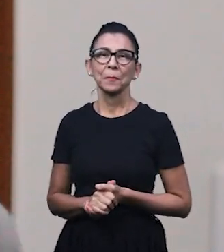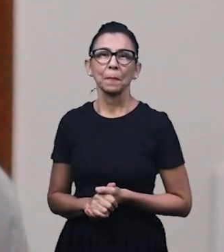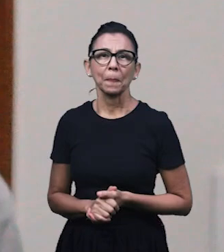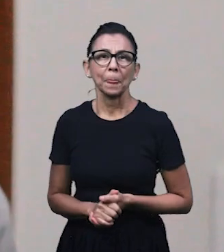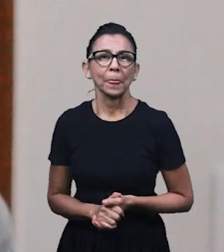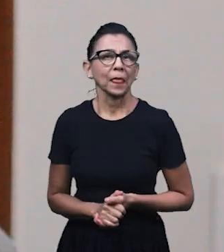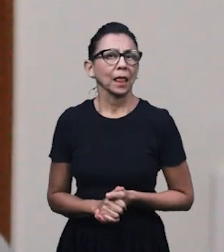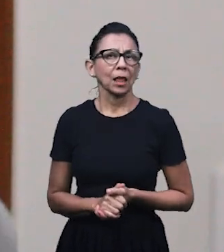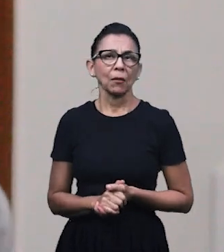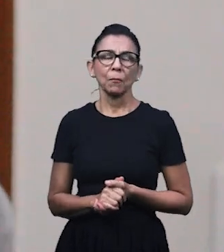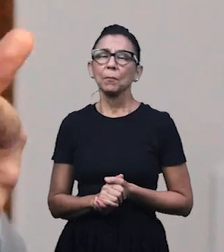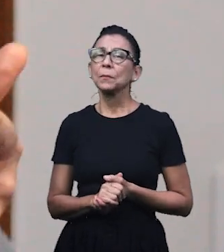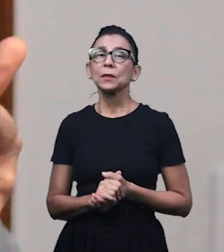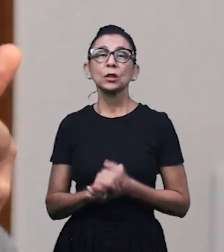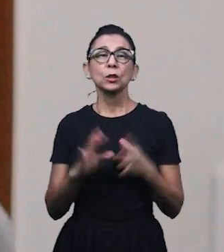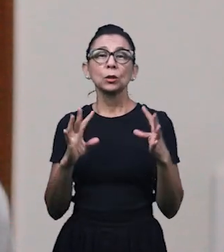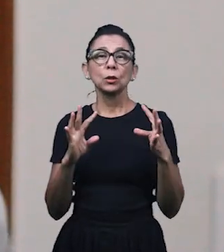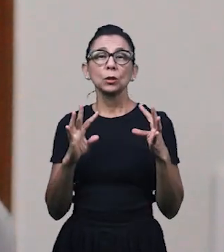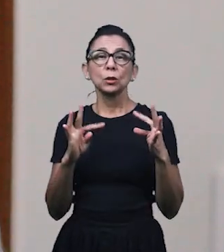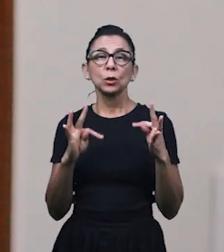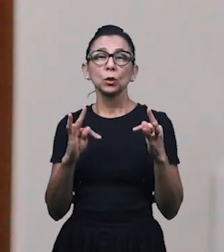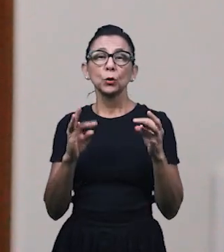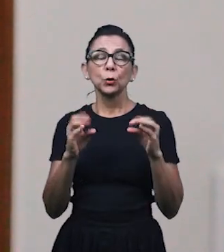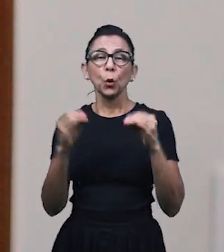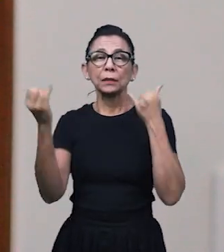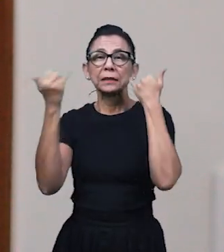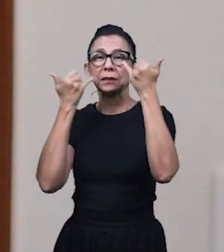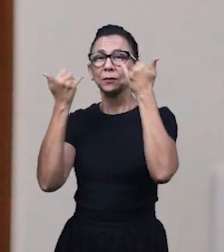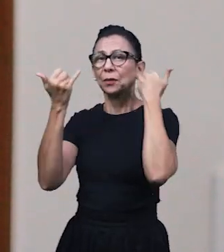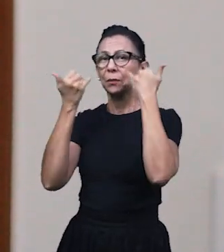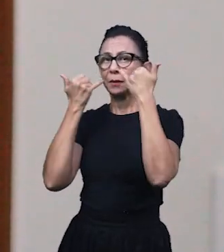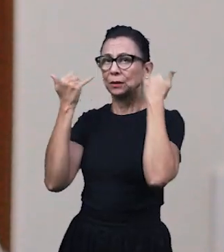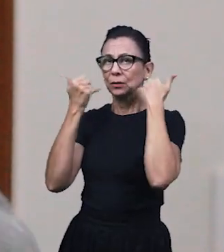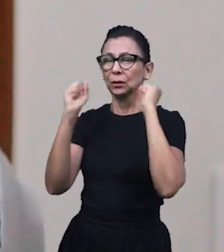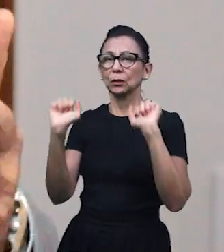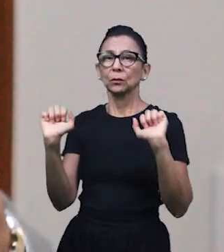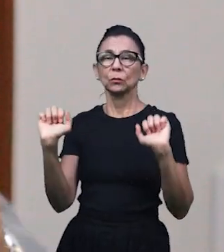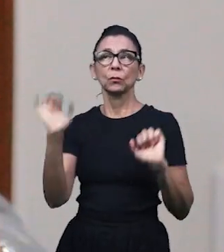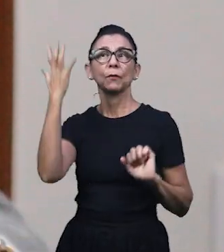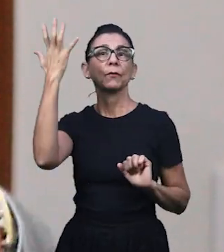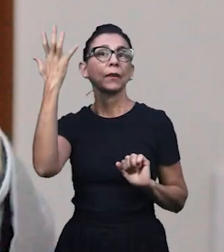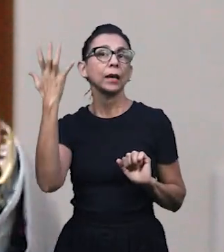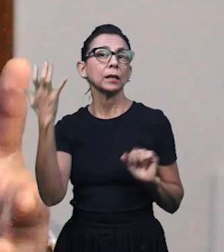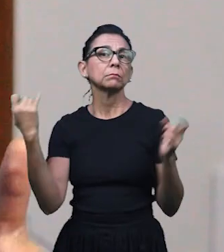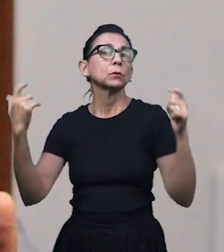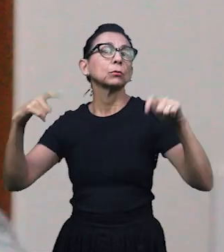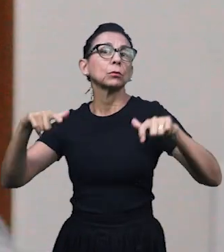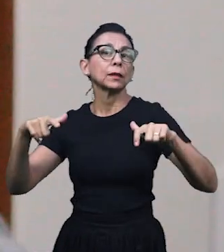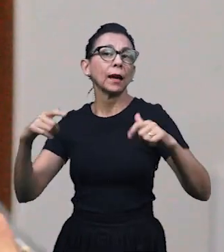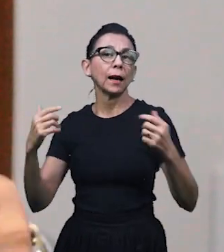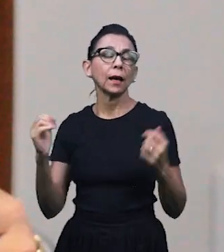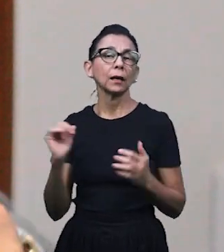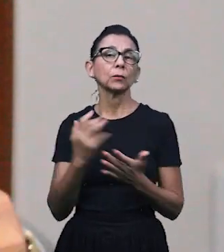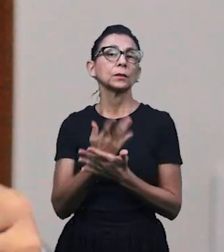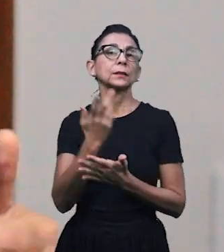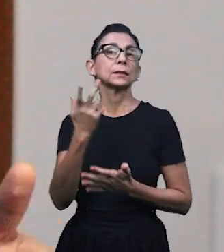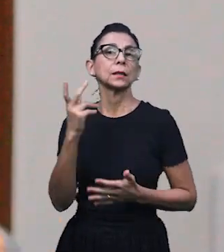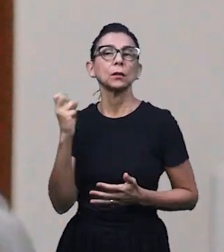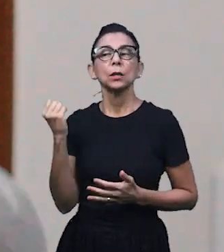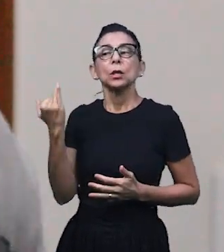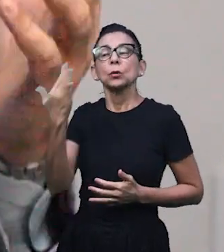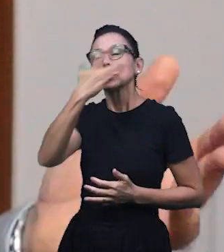contato@radiomanaim.com.br. Mande fotos, mande vídeos e mande as informações sobre o evento, onde aconteceu, quantas pessoas